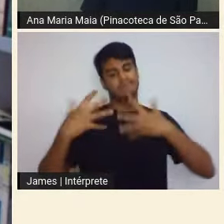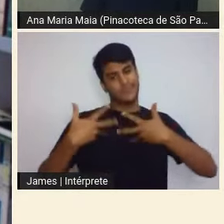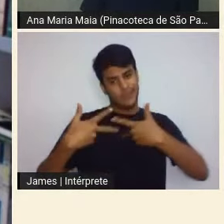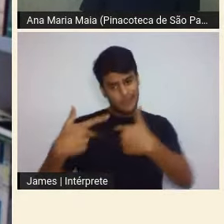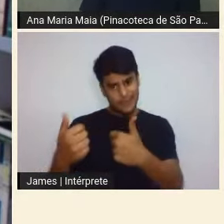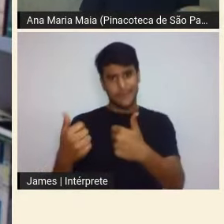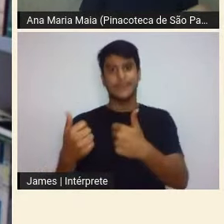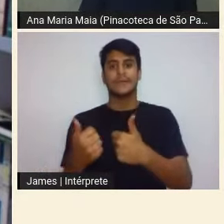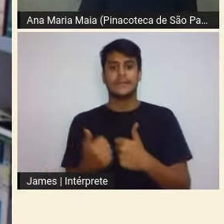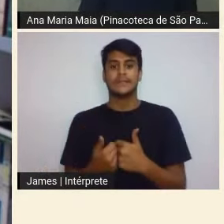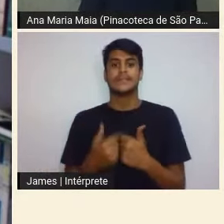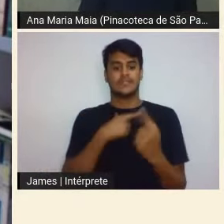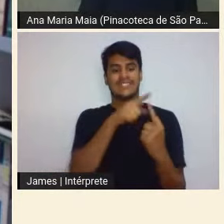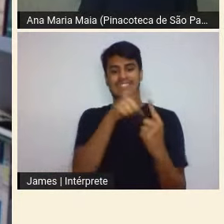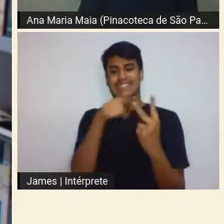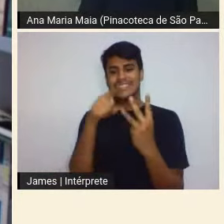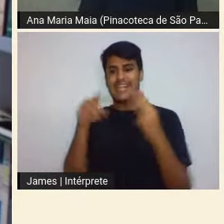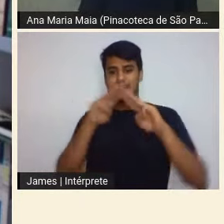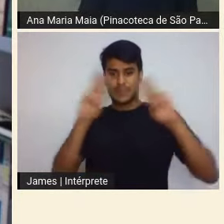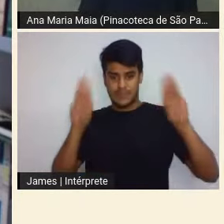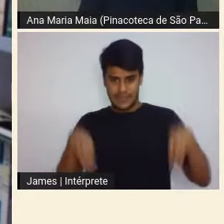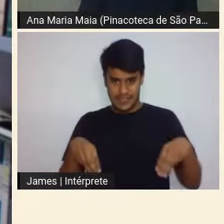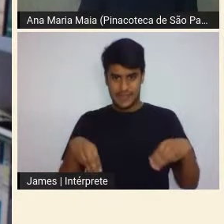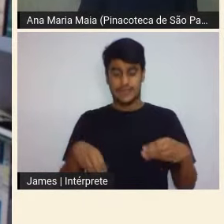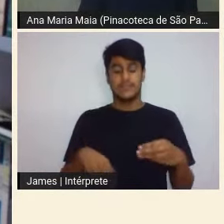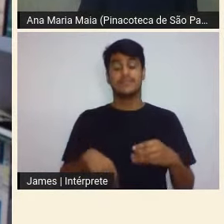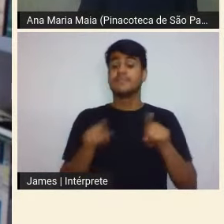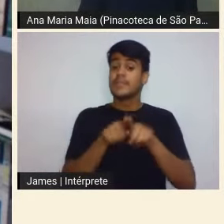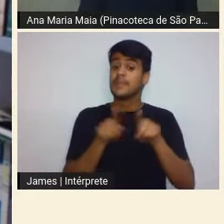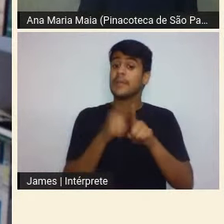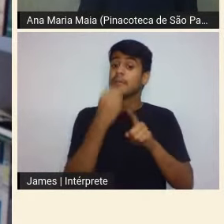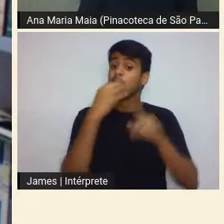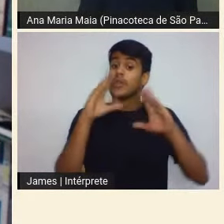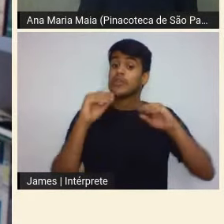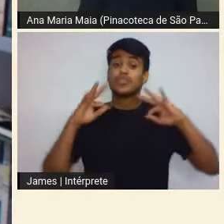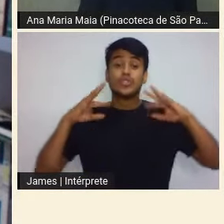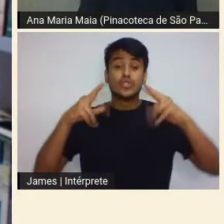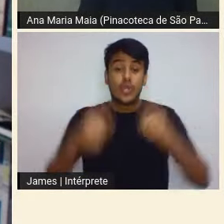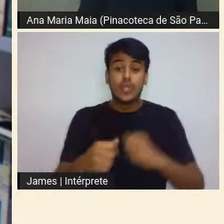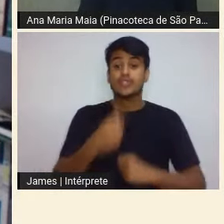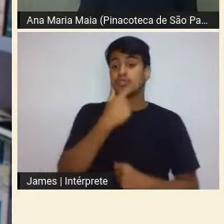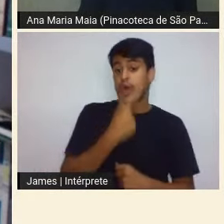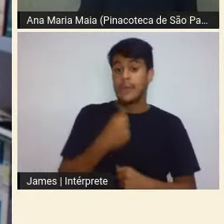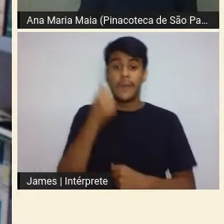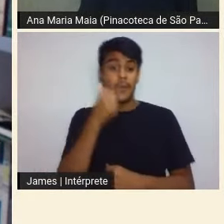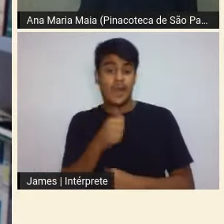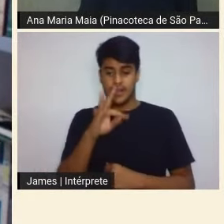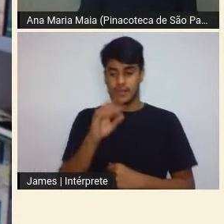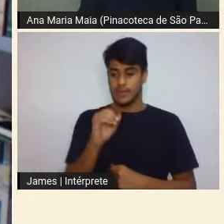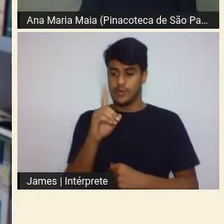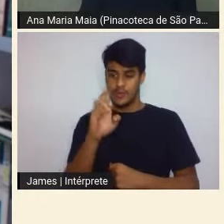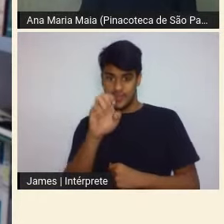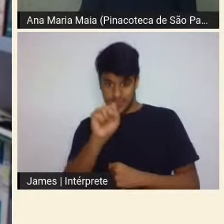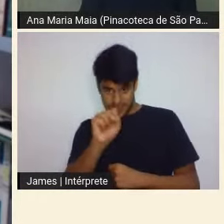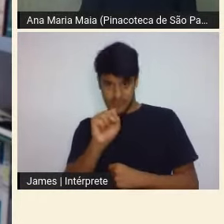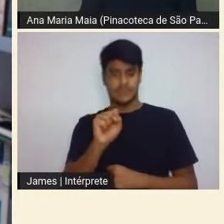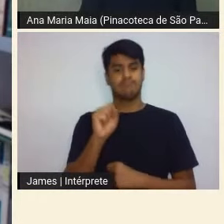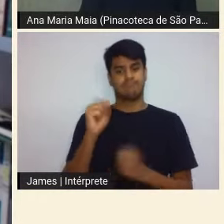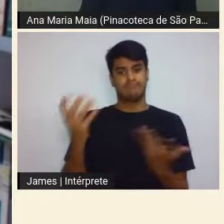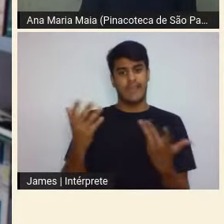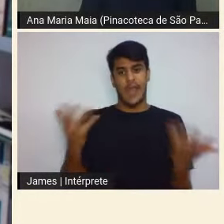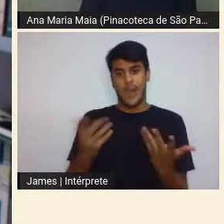três museus. Dar boa noite a todos, todas, todos que estão nos vendo.